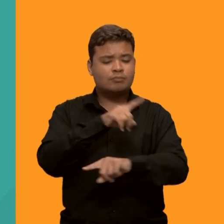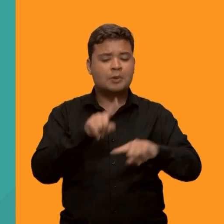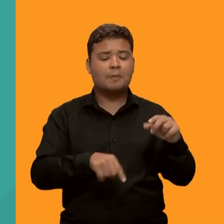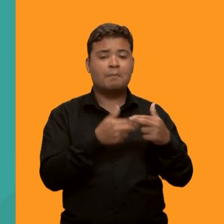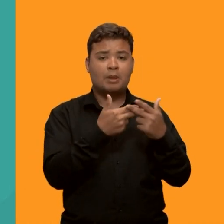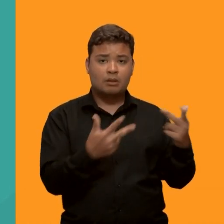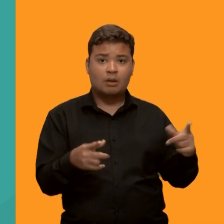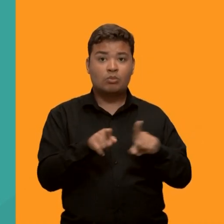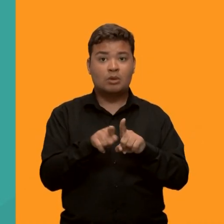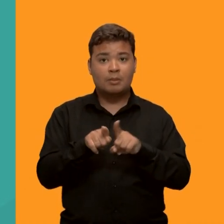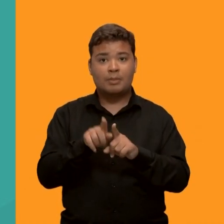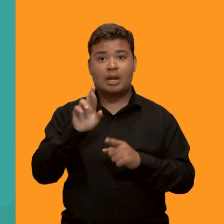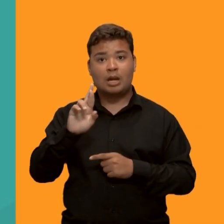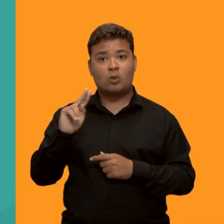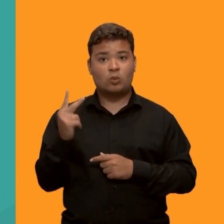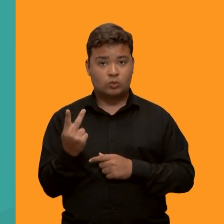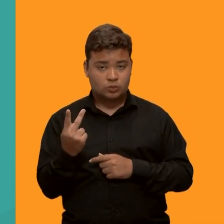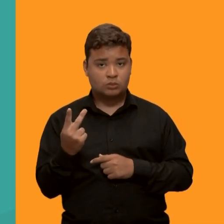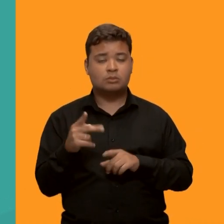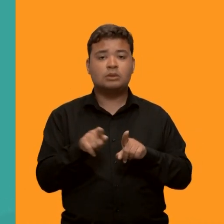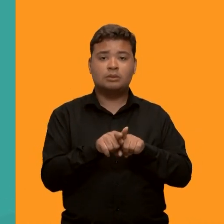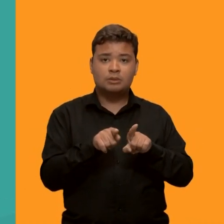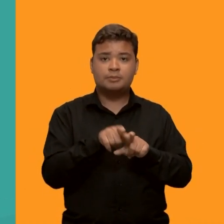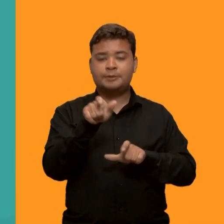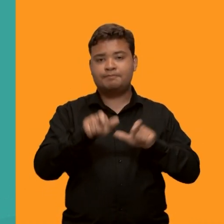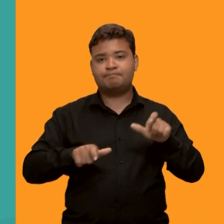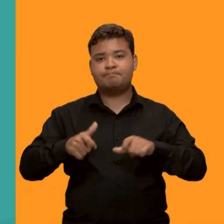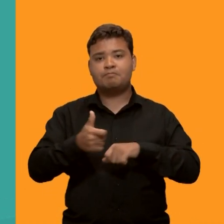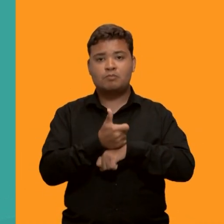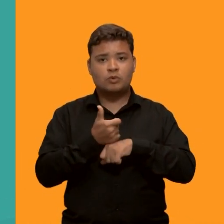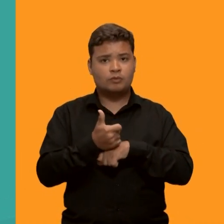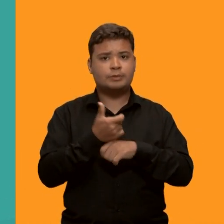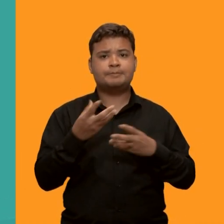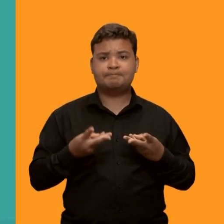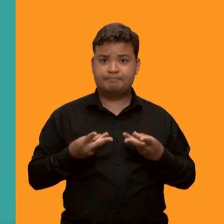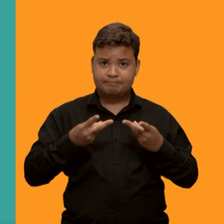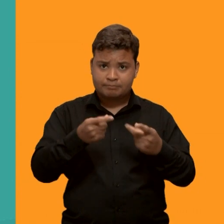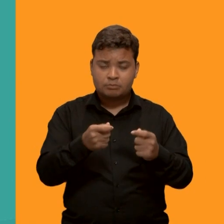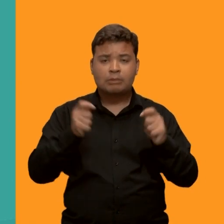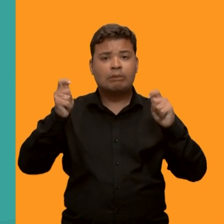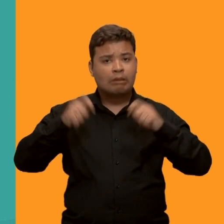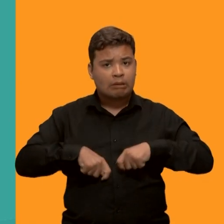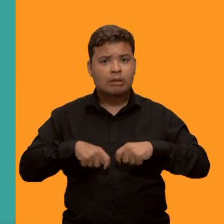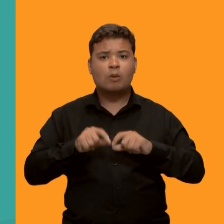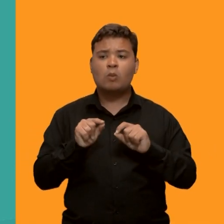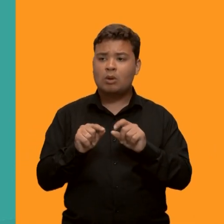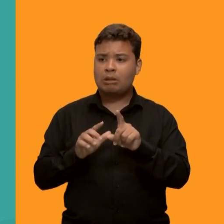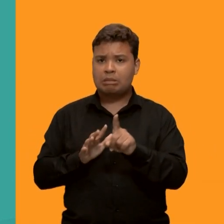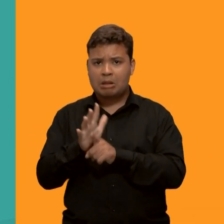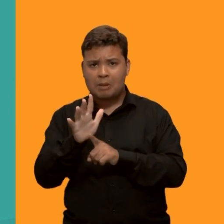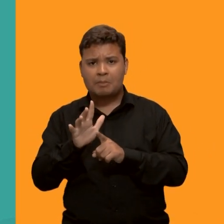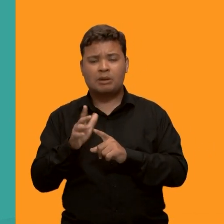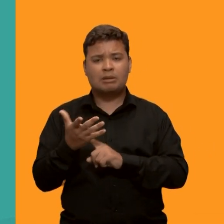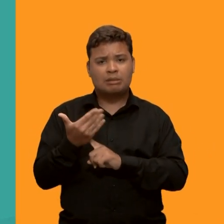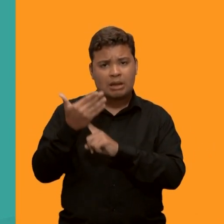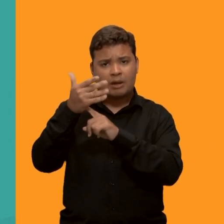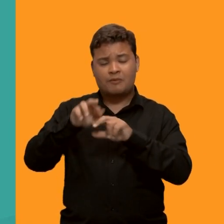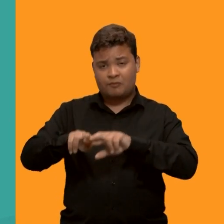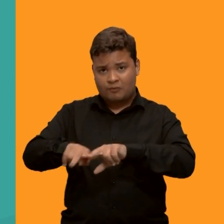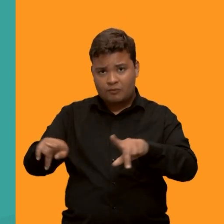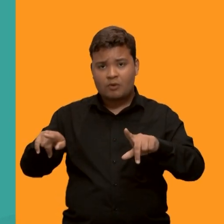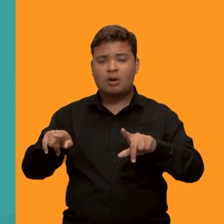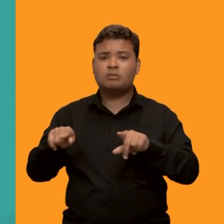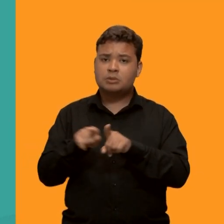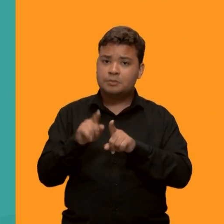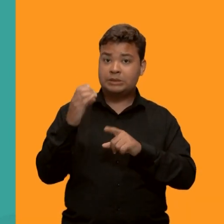recursos humanos e com profissionais qualificados capazes de desenvolver demandas tecnológicas e